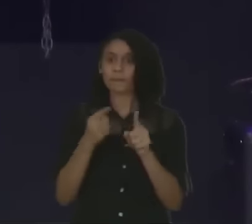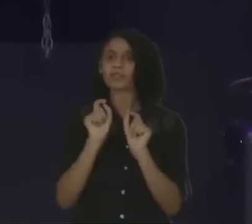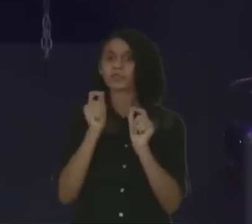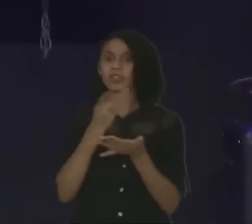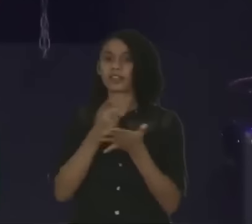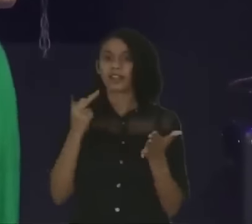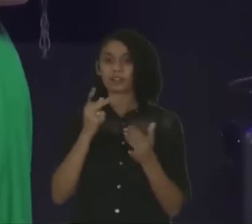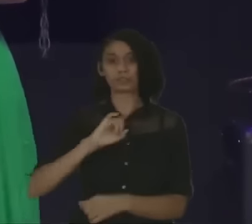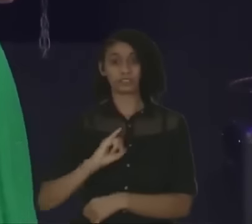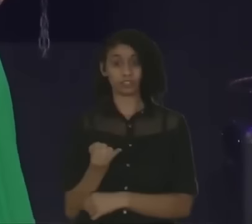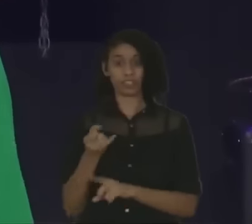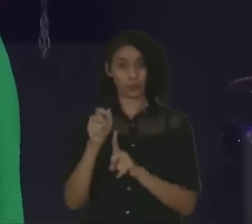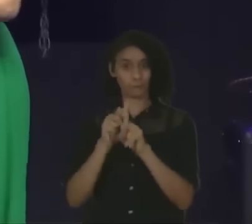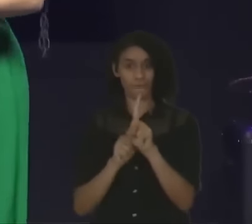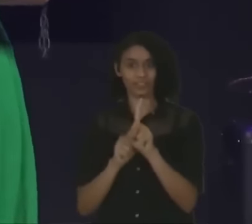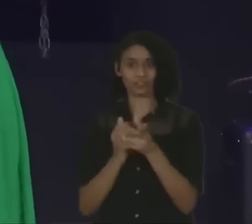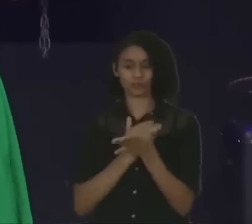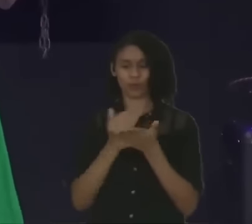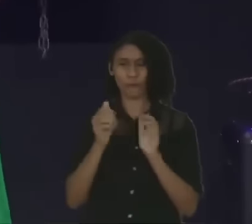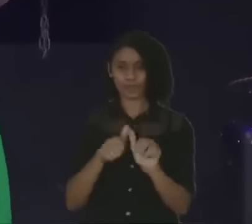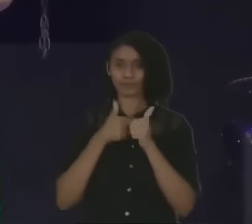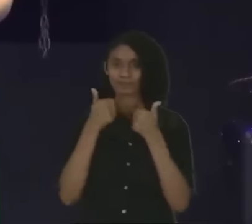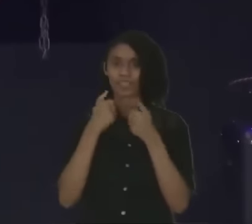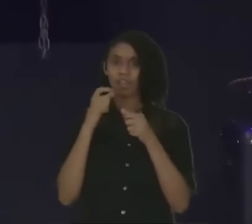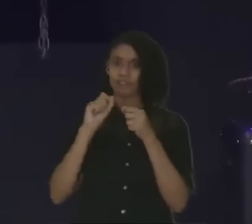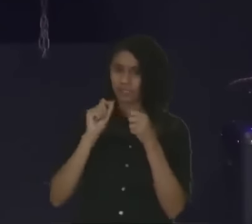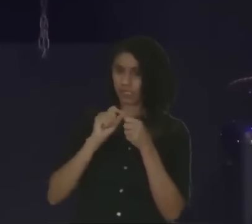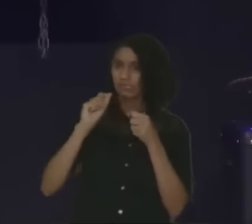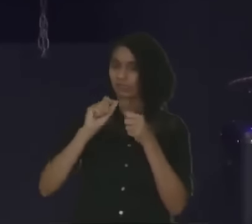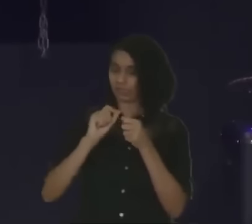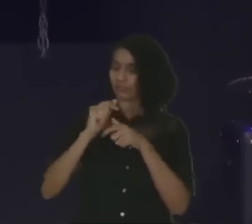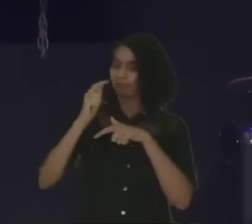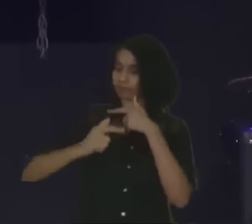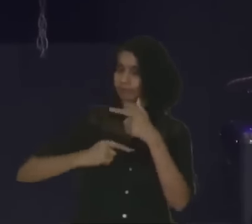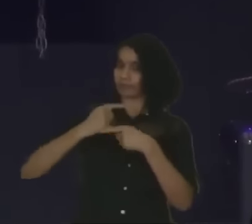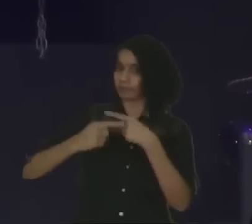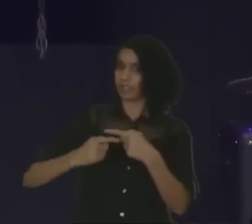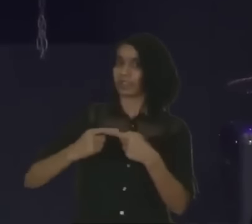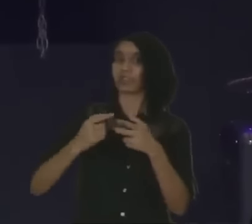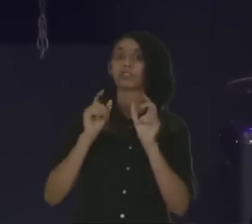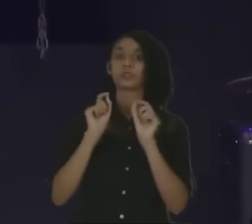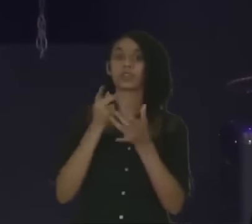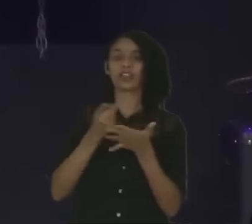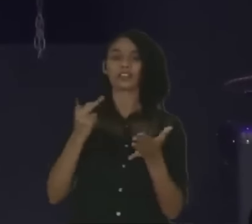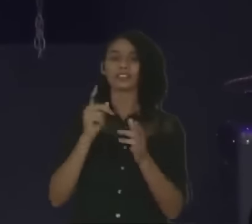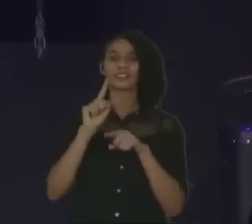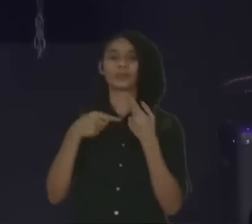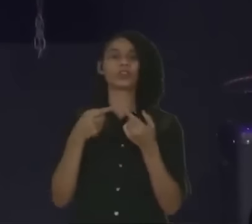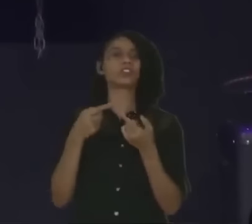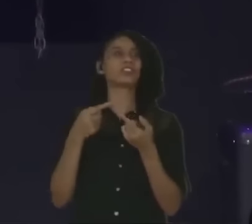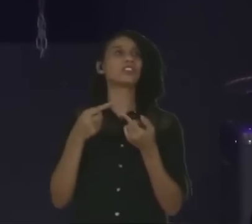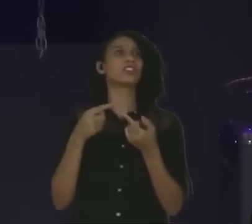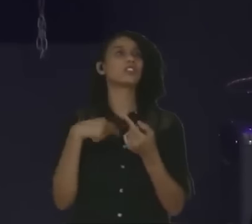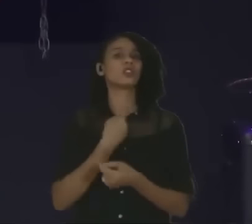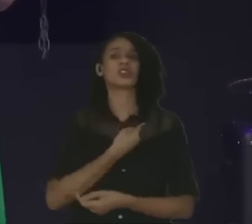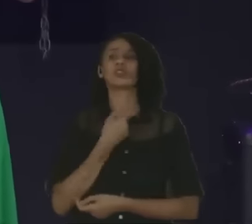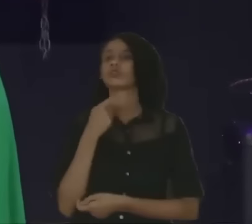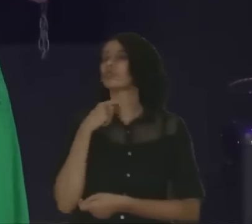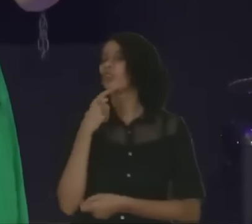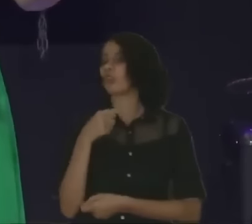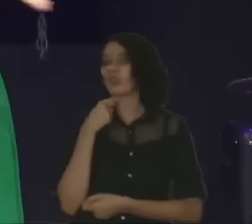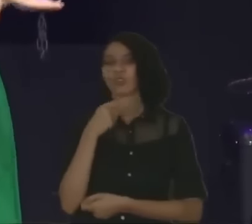que Janeiro começa bem a gente vai fazendo vai fazendo vai fazendo quando a gente vê a gente se pega sem